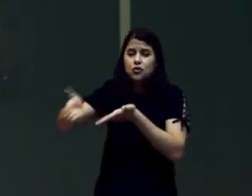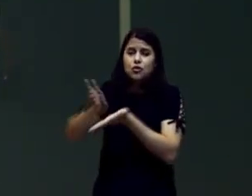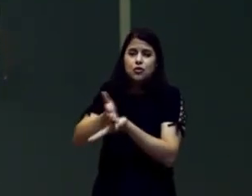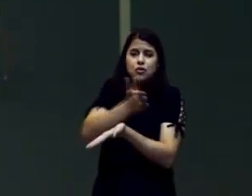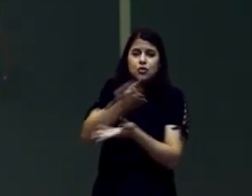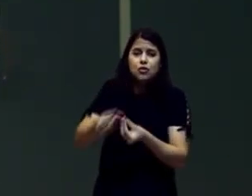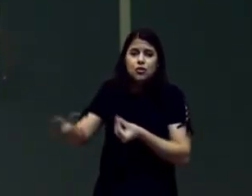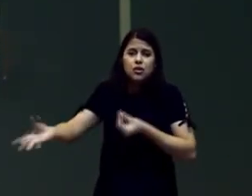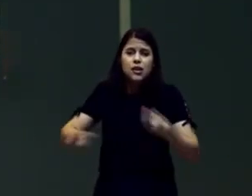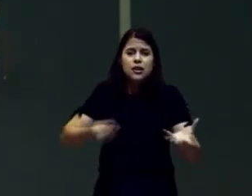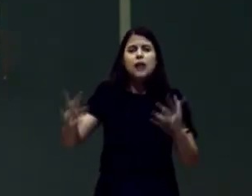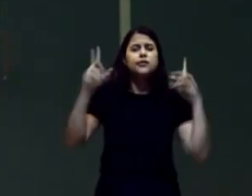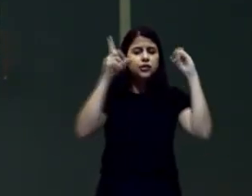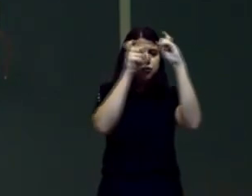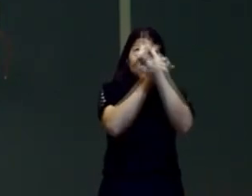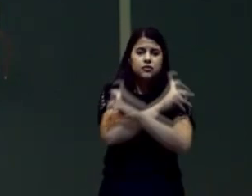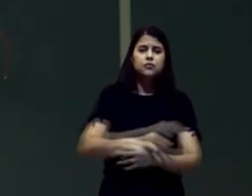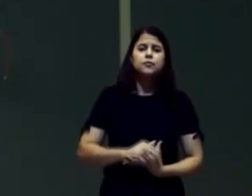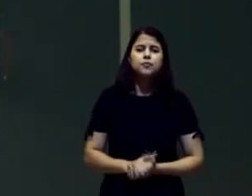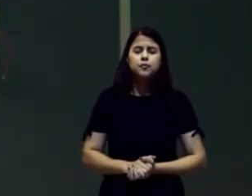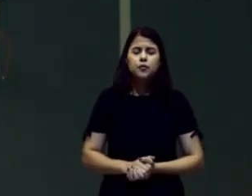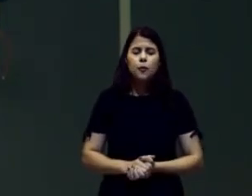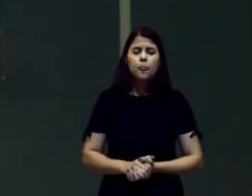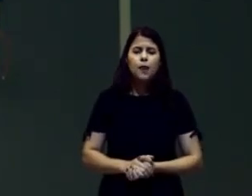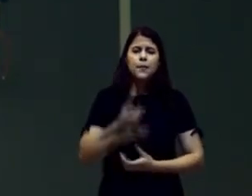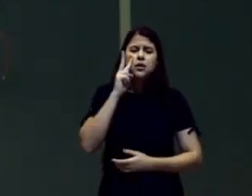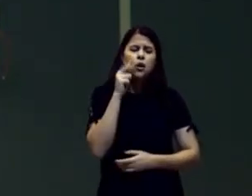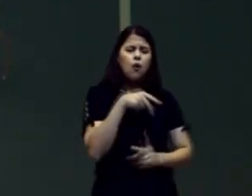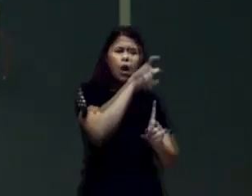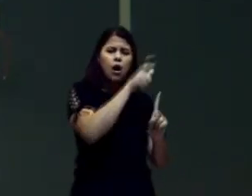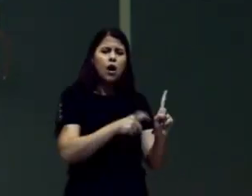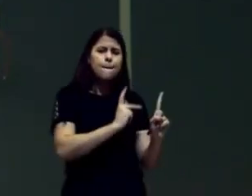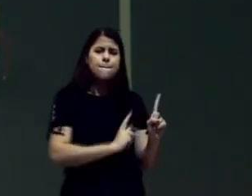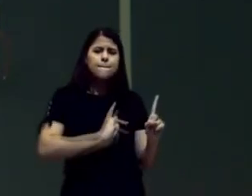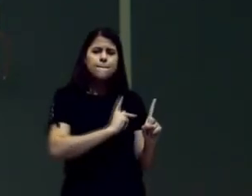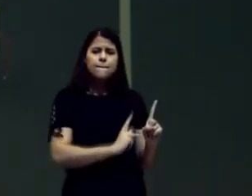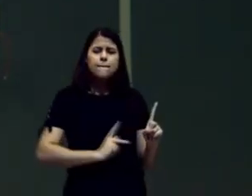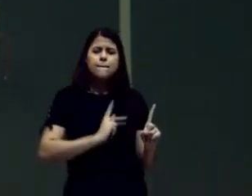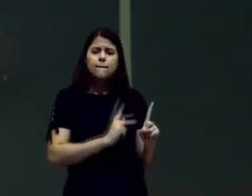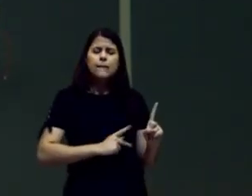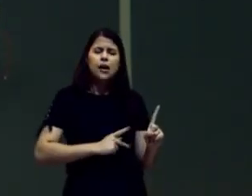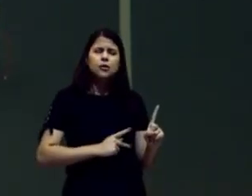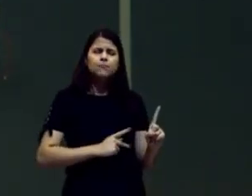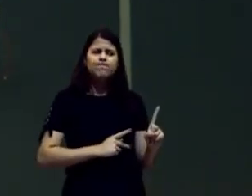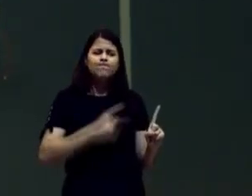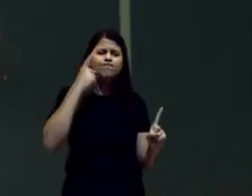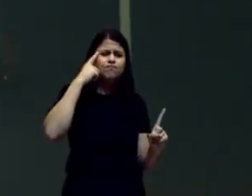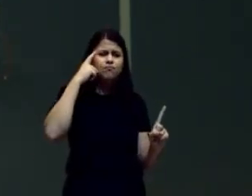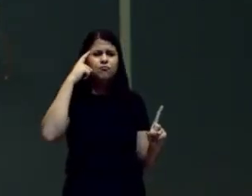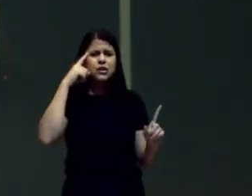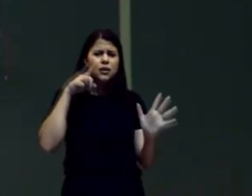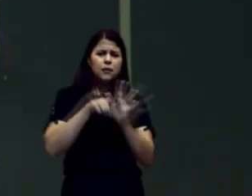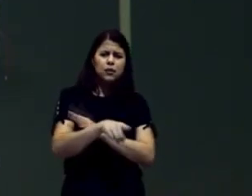seus herdeiros. E olhando para Paulo, eu fiquei me questionando se algum de nós, às vésperas da